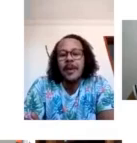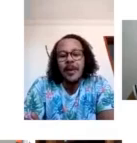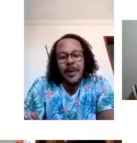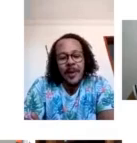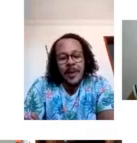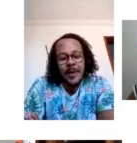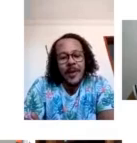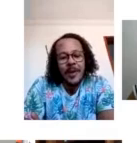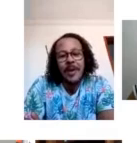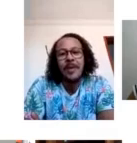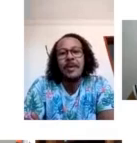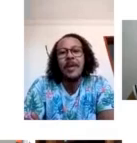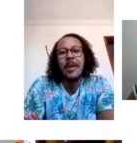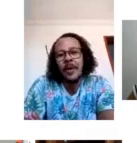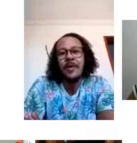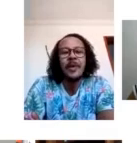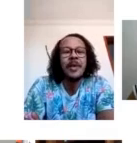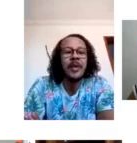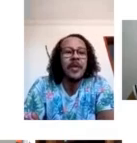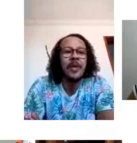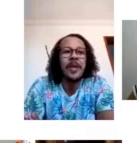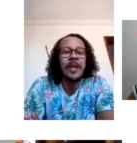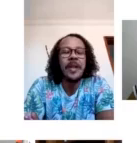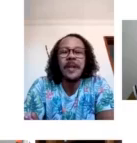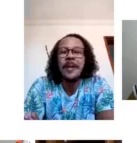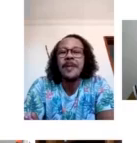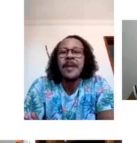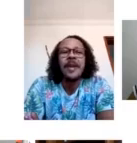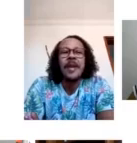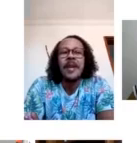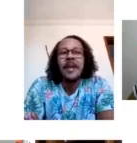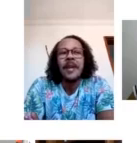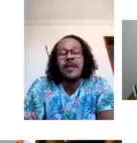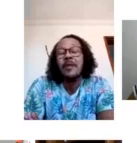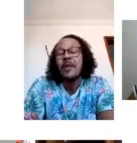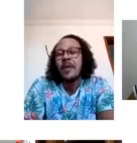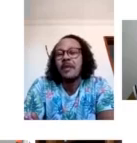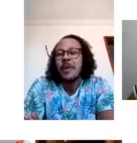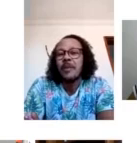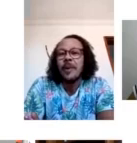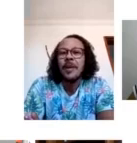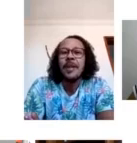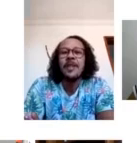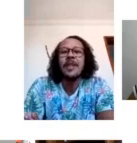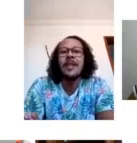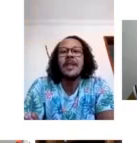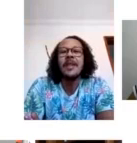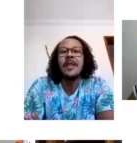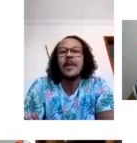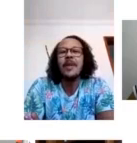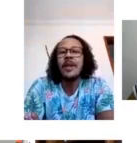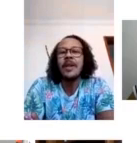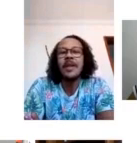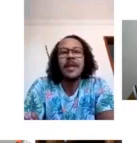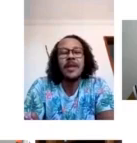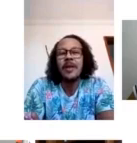gente sabe, assim como os professores e as professoras aqui, havia um afastamento muito grande, né,